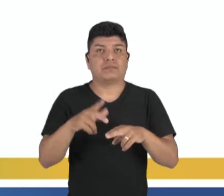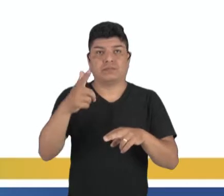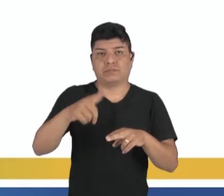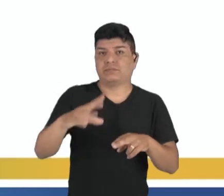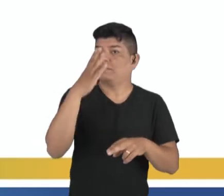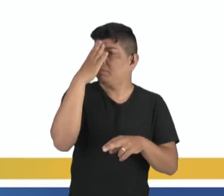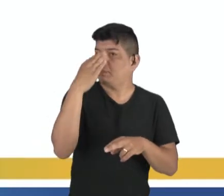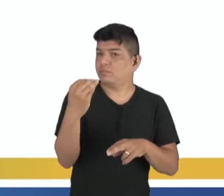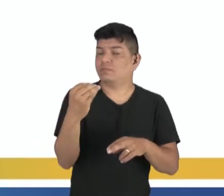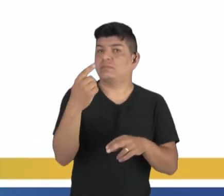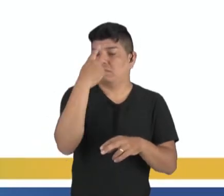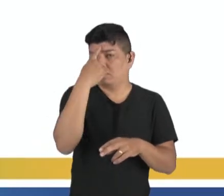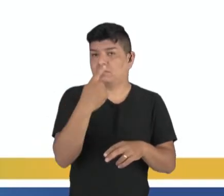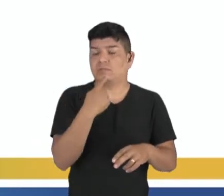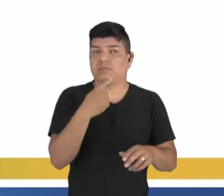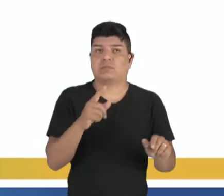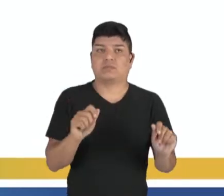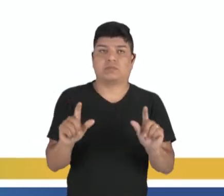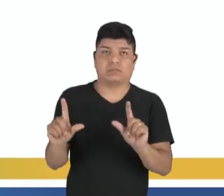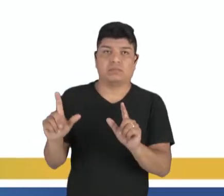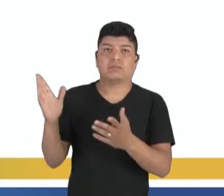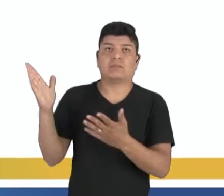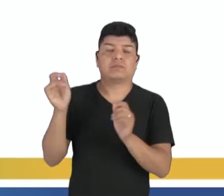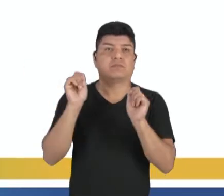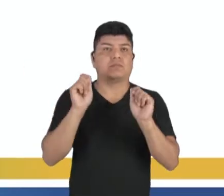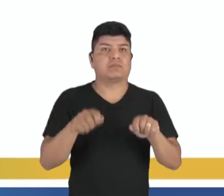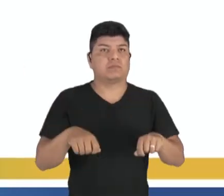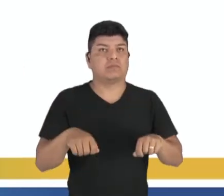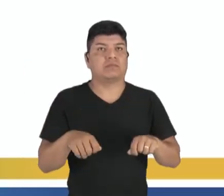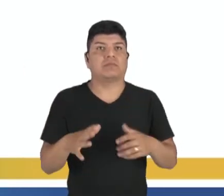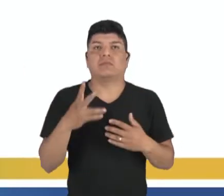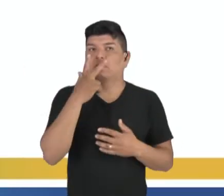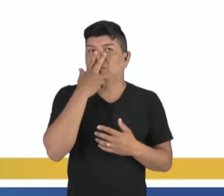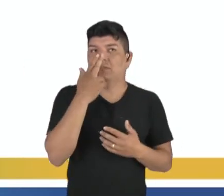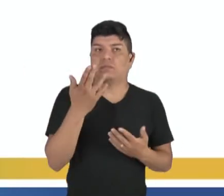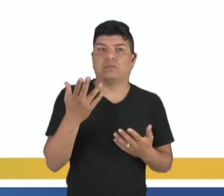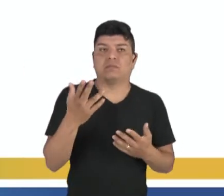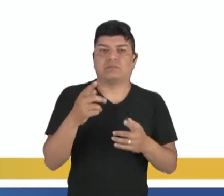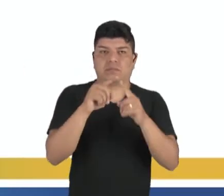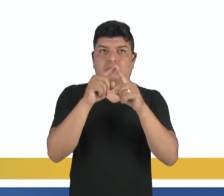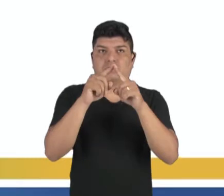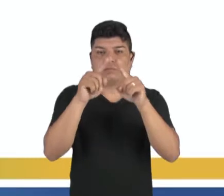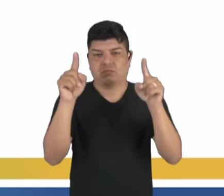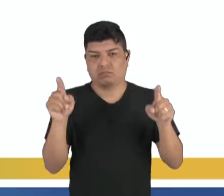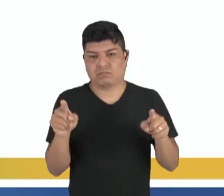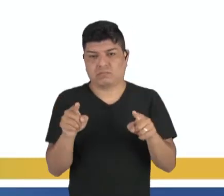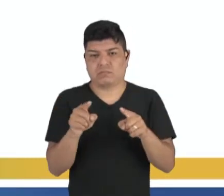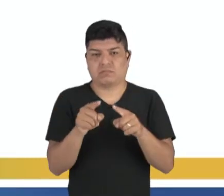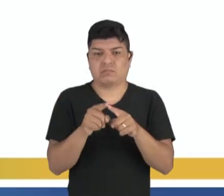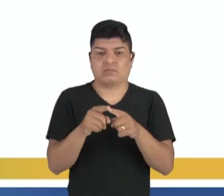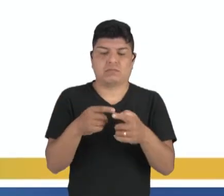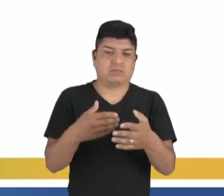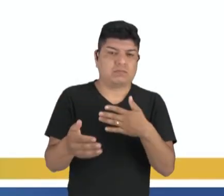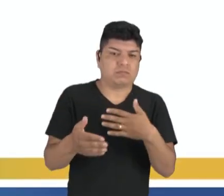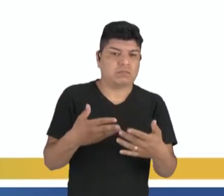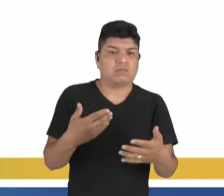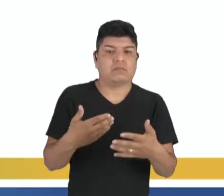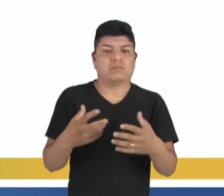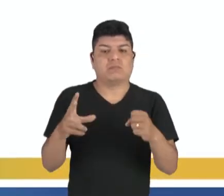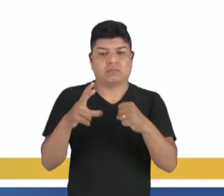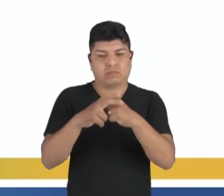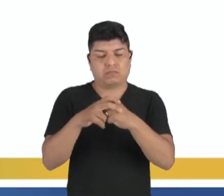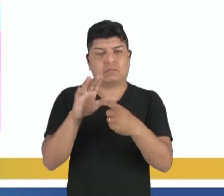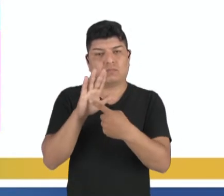nessa imagem, vocês podem observar que ele pode ter aí um formato dependendo de que tipo de vírus a gente está